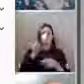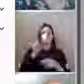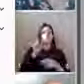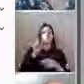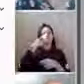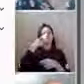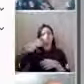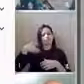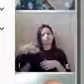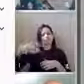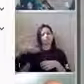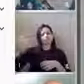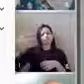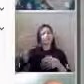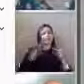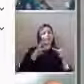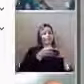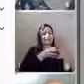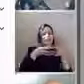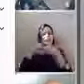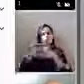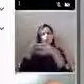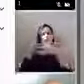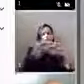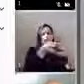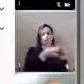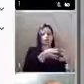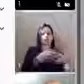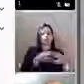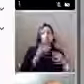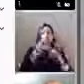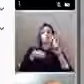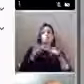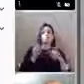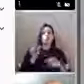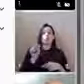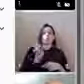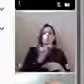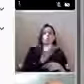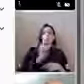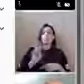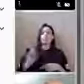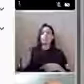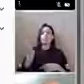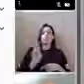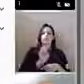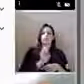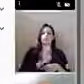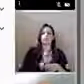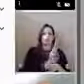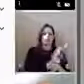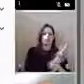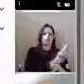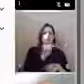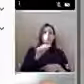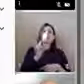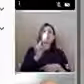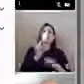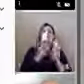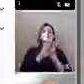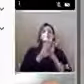veremos mais um exemplo. Pegamos também, recolhemos o nome científico, que vai ajudar muito